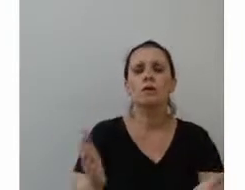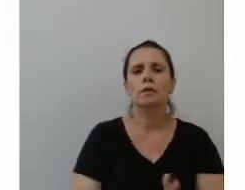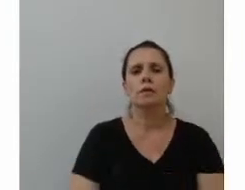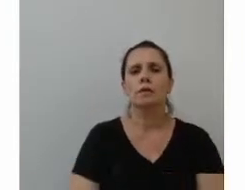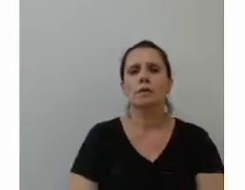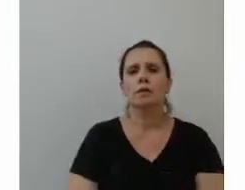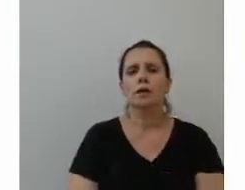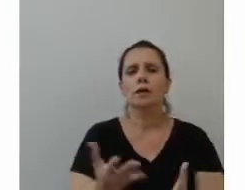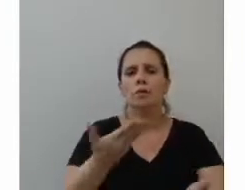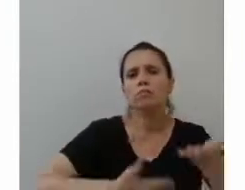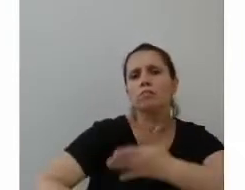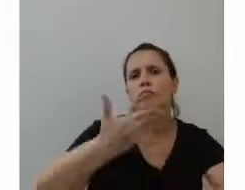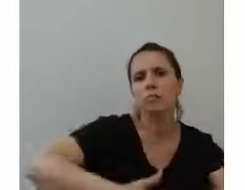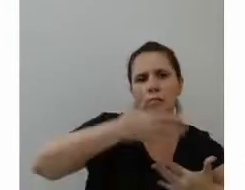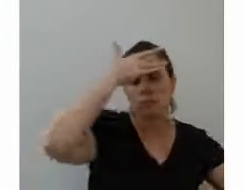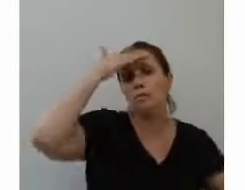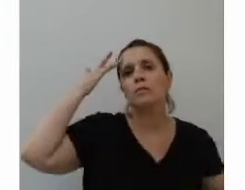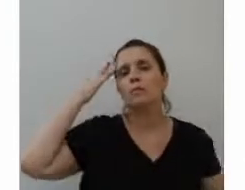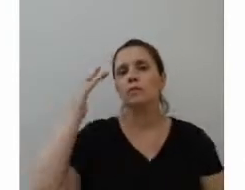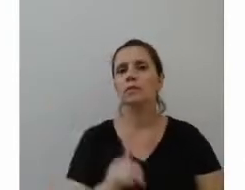Quero interagir com o pessoal.